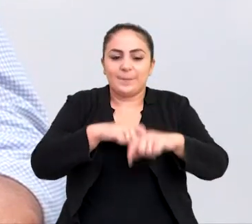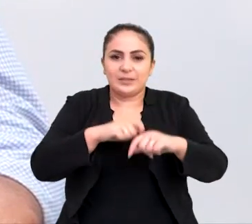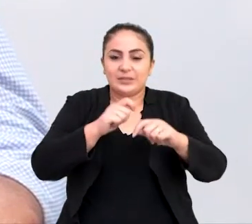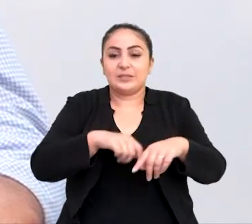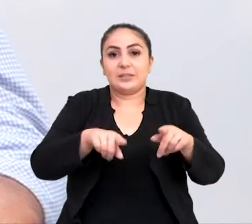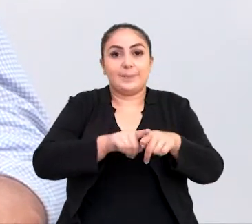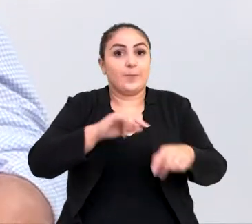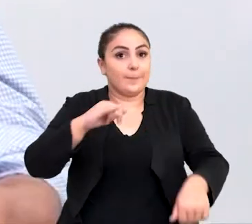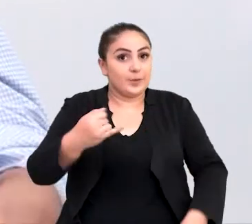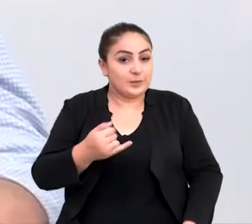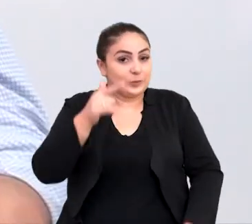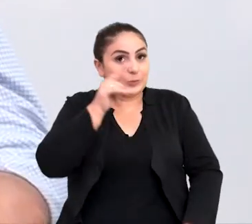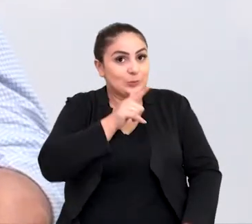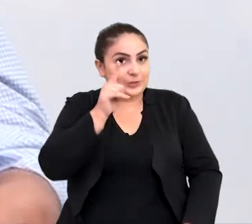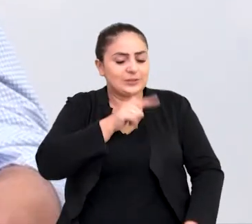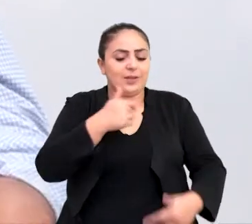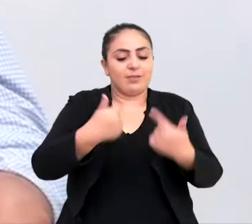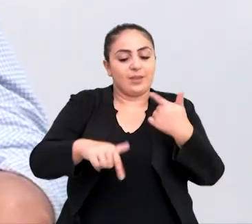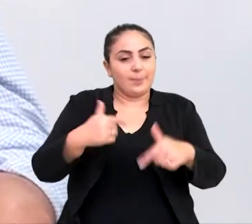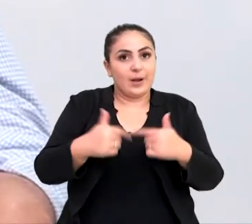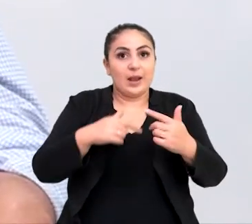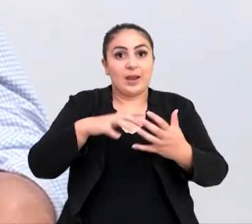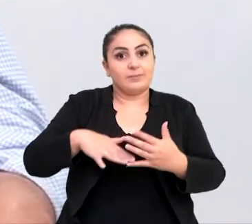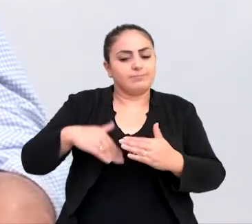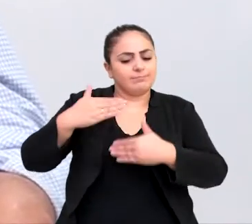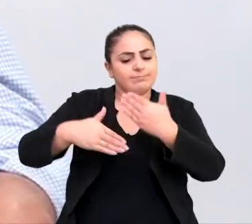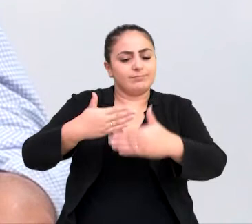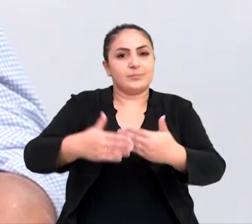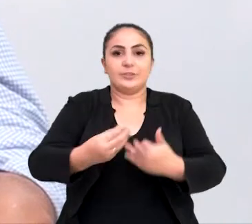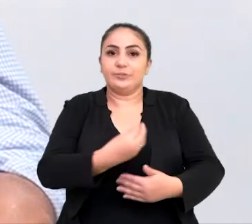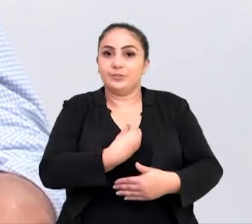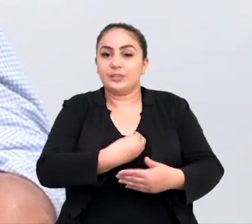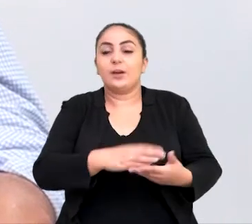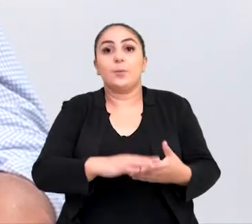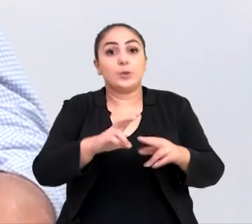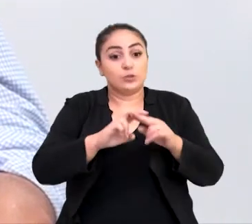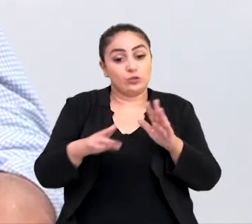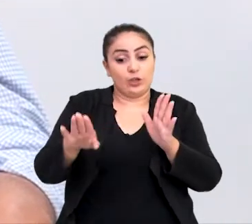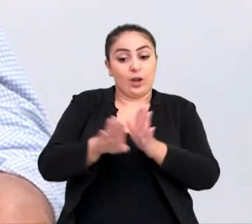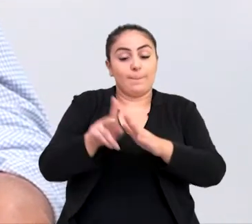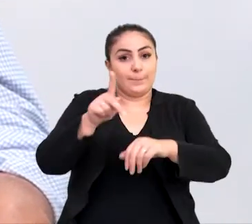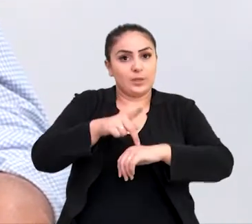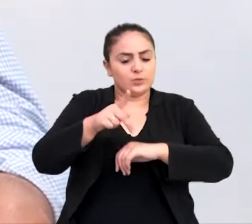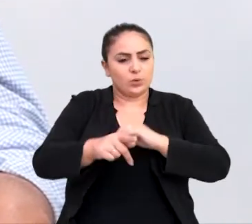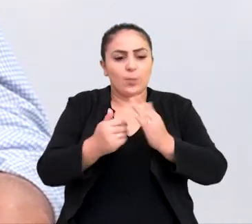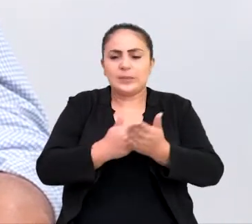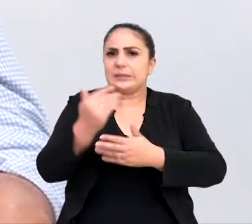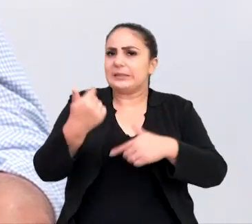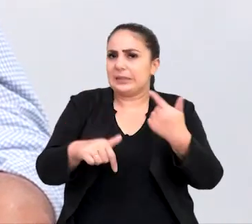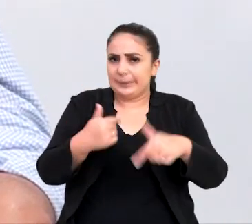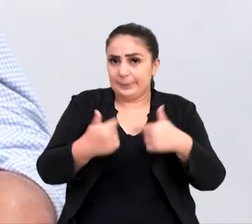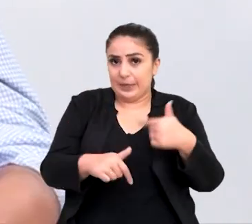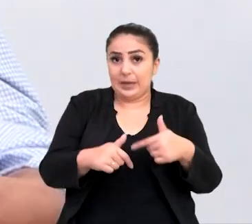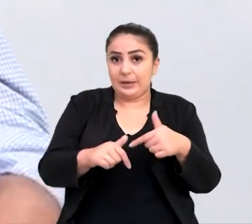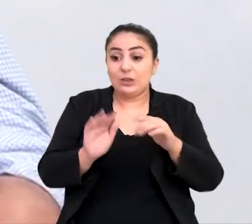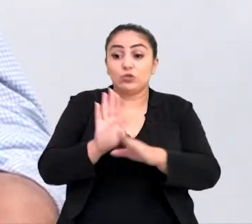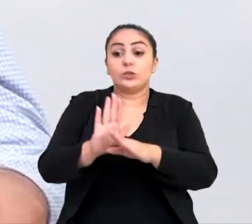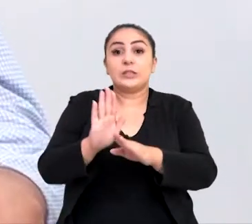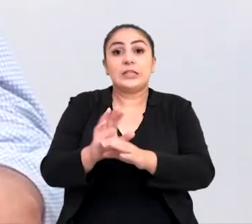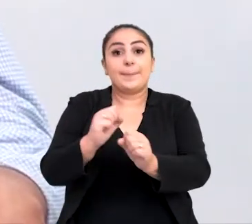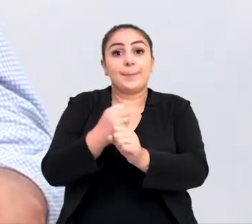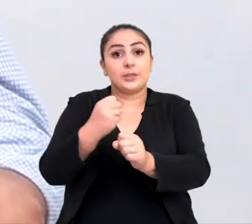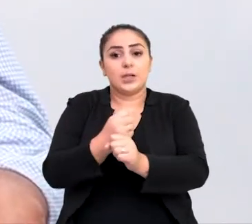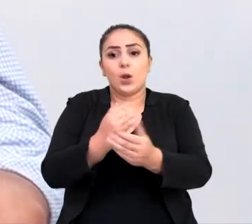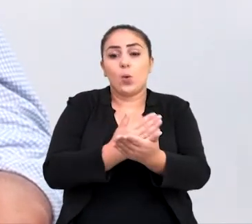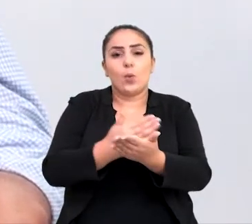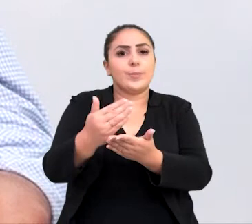as oportunidades para mim trabalhar, para mim crescer na vida. Então, quando eu cheguei em Passo Fundo, comecei a trabalhar de servente de pedreiros e ali